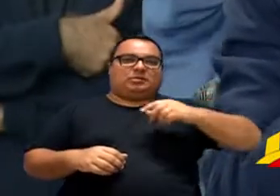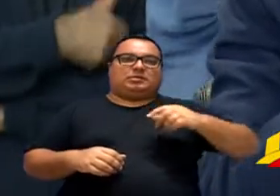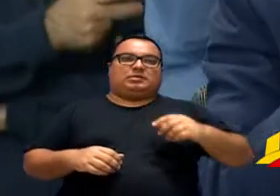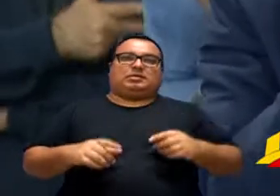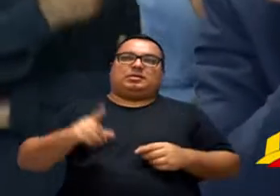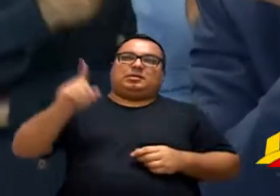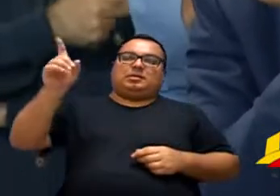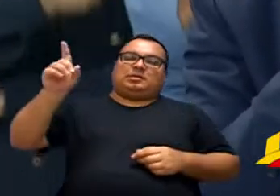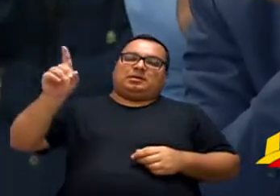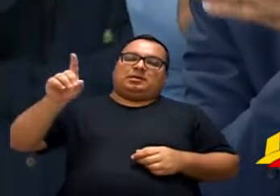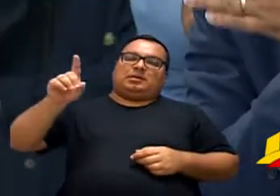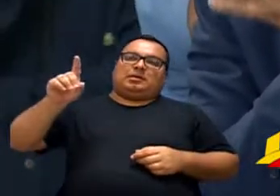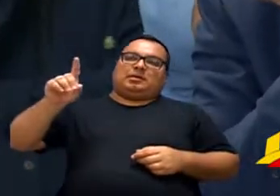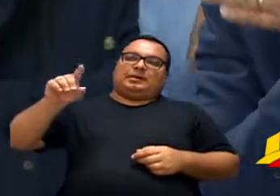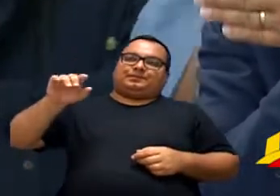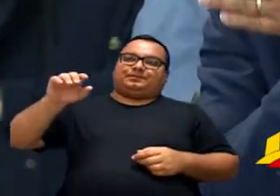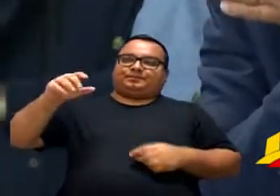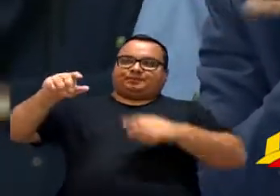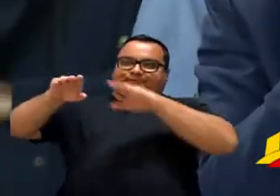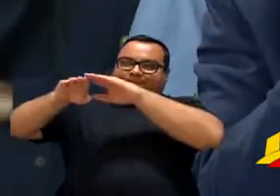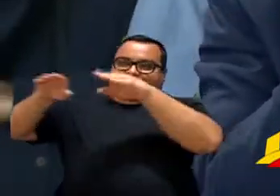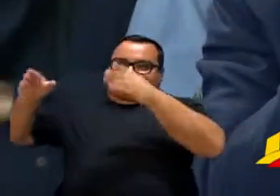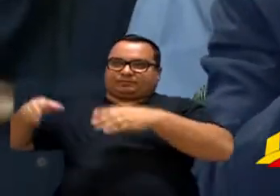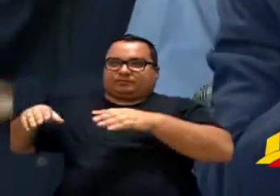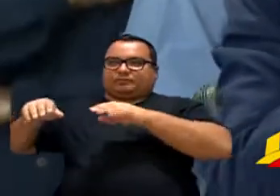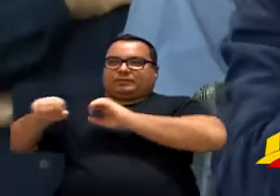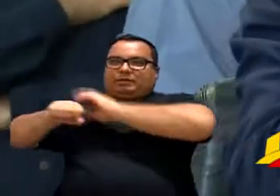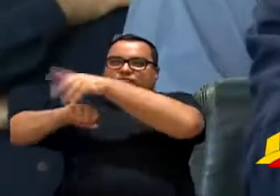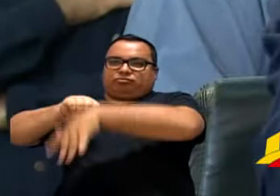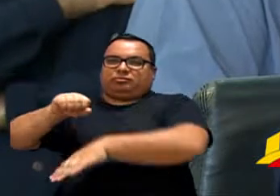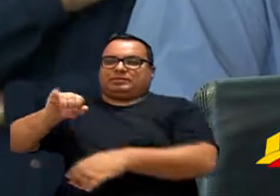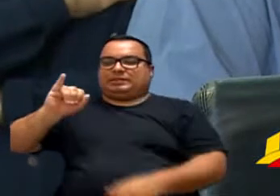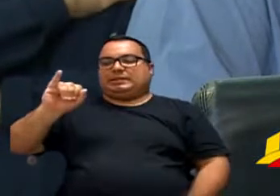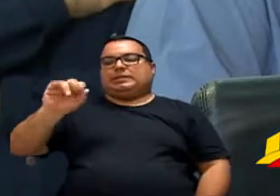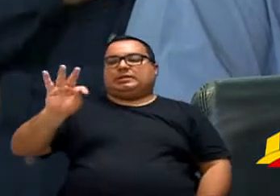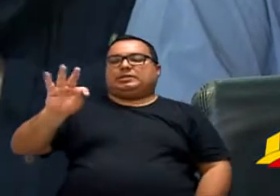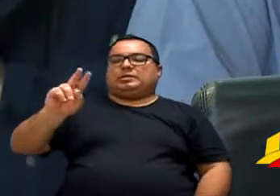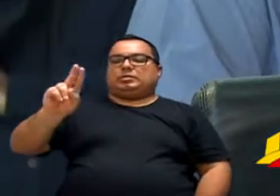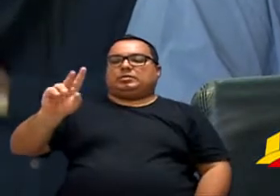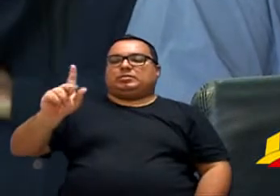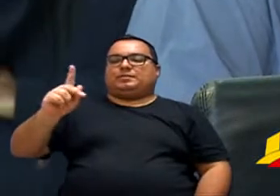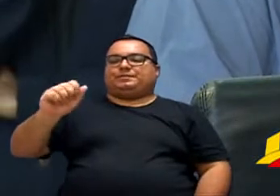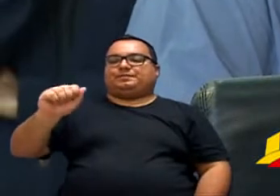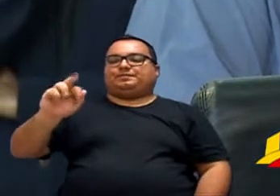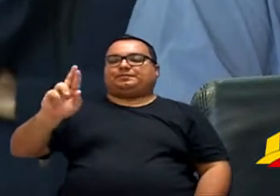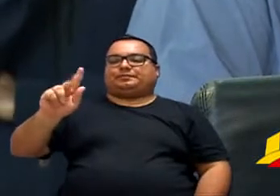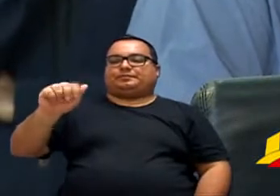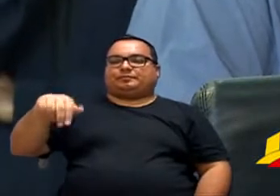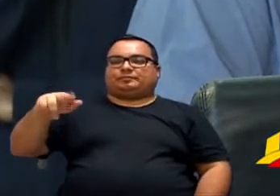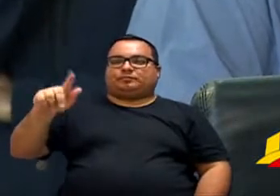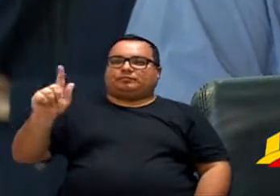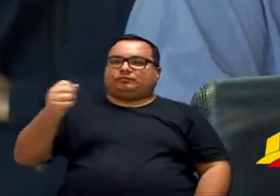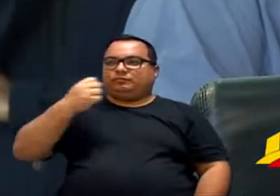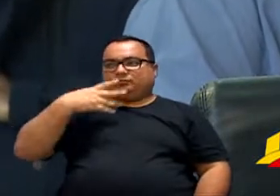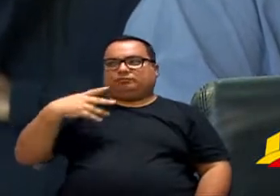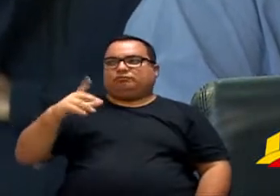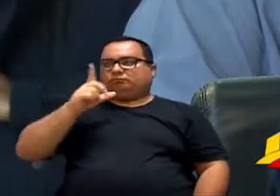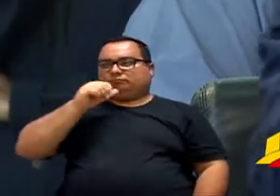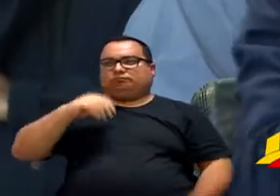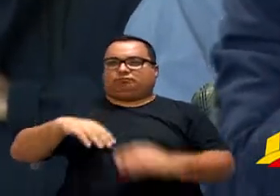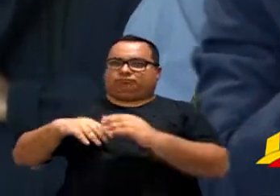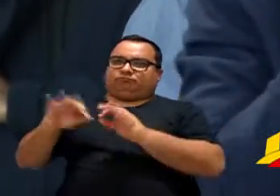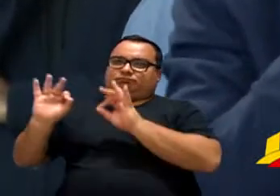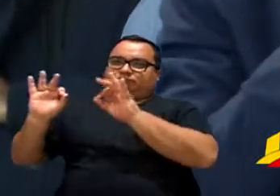vem lá da estação de direito pararanga vem pra Estação lá na Armando pa no 11 distribui para Sorocaba e depois com a estação